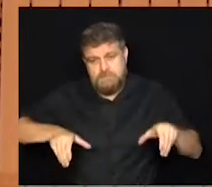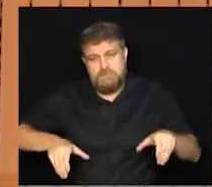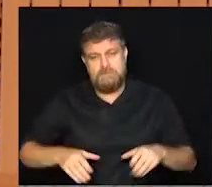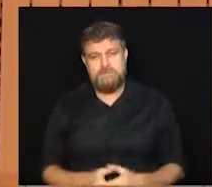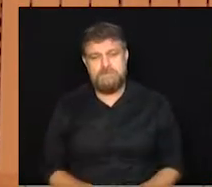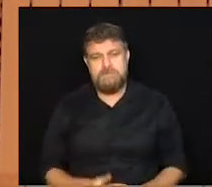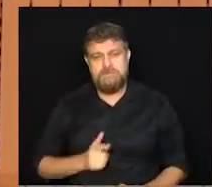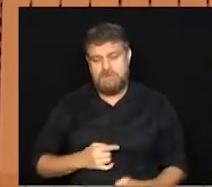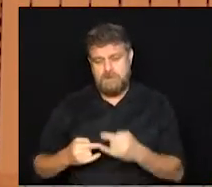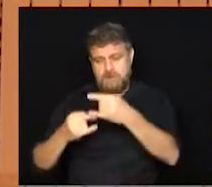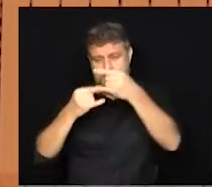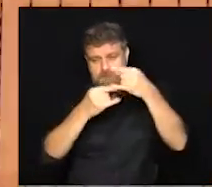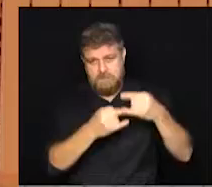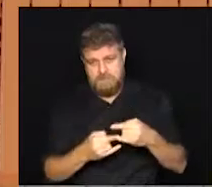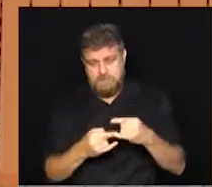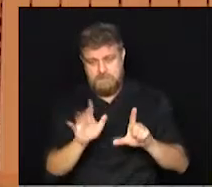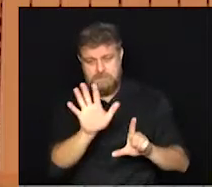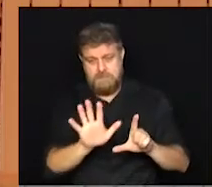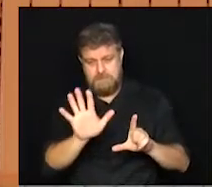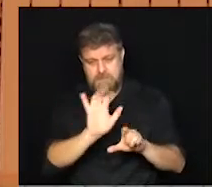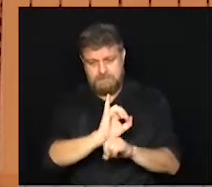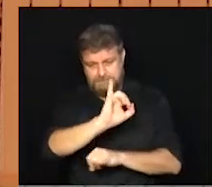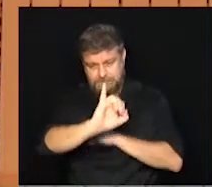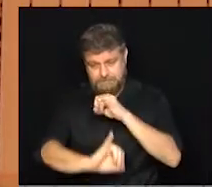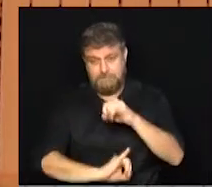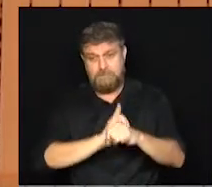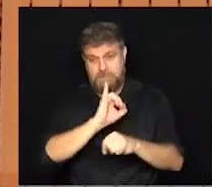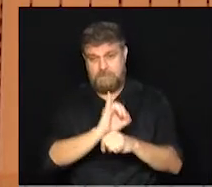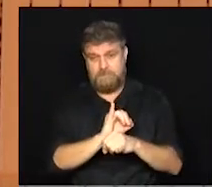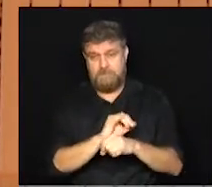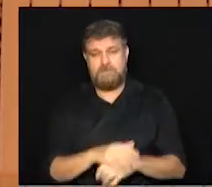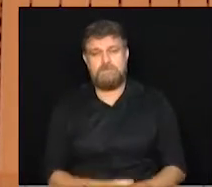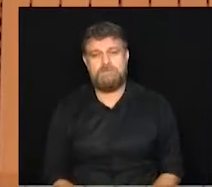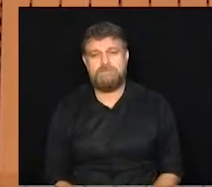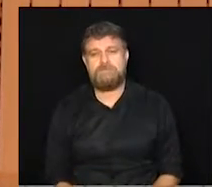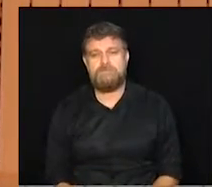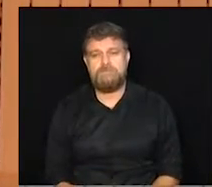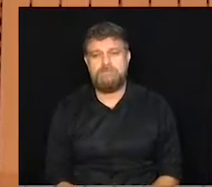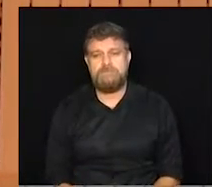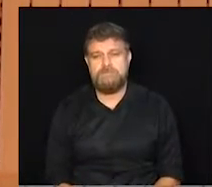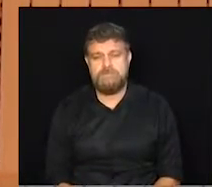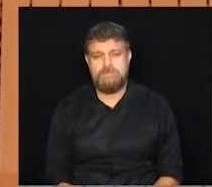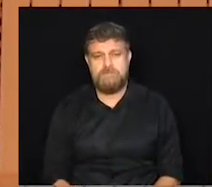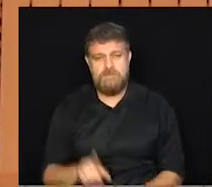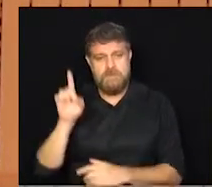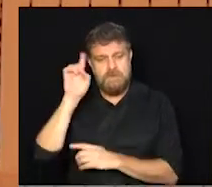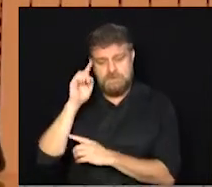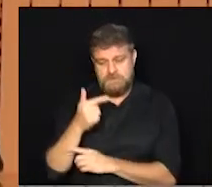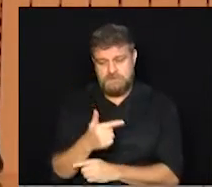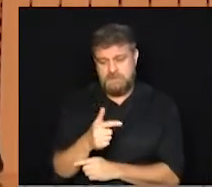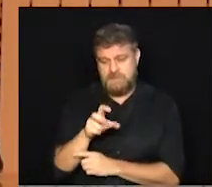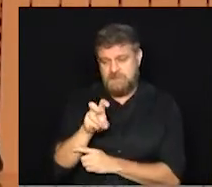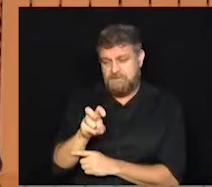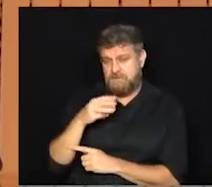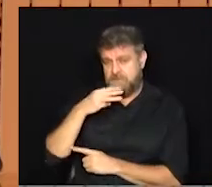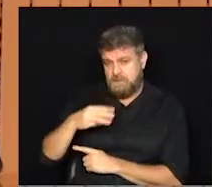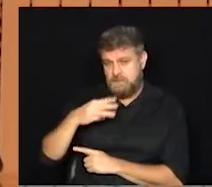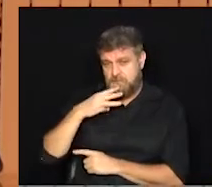ambiente virtual, através do sistema de deliberação remota, no dia 25/3 de